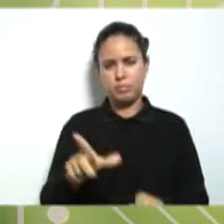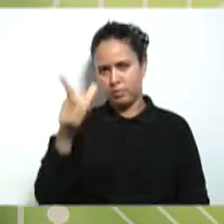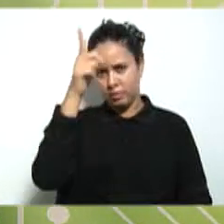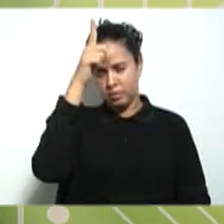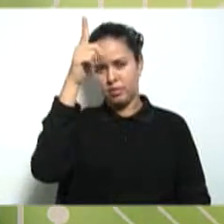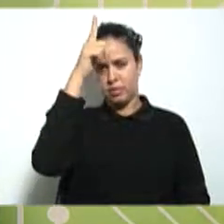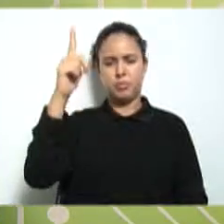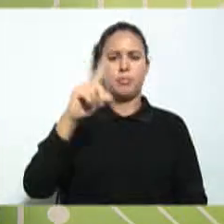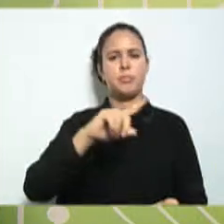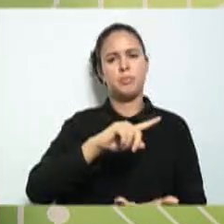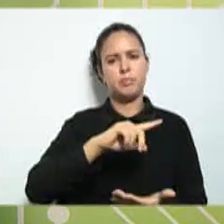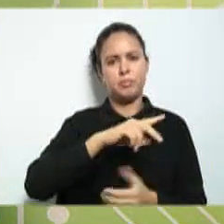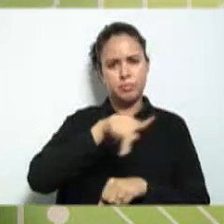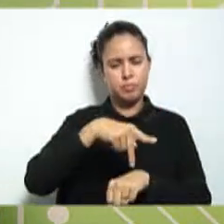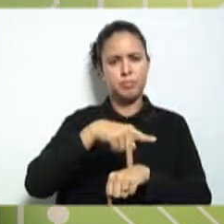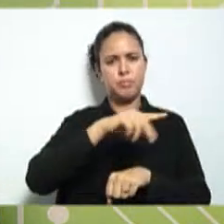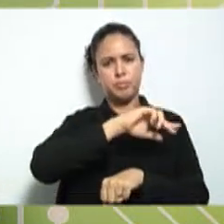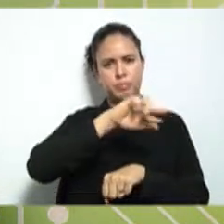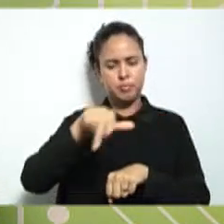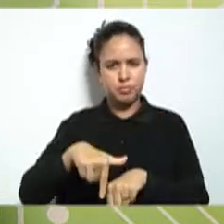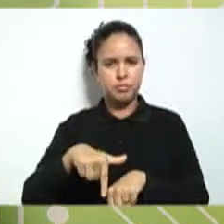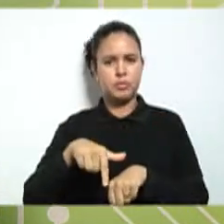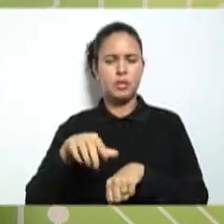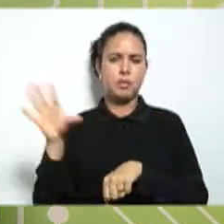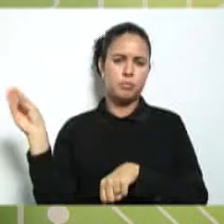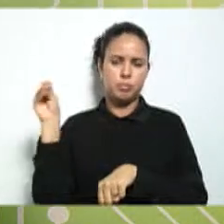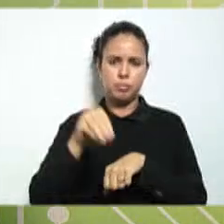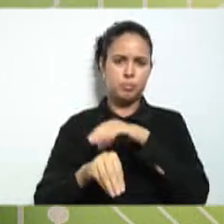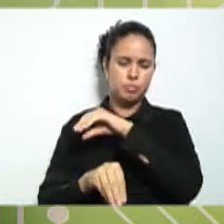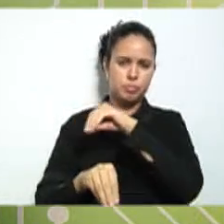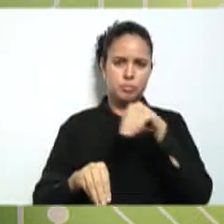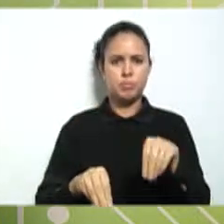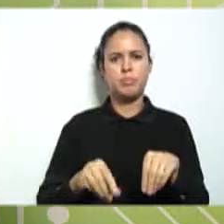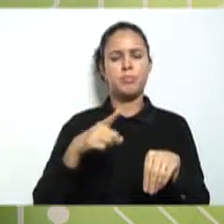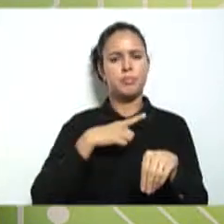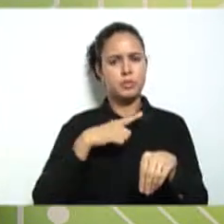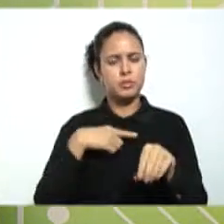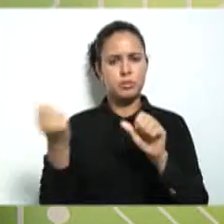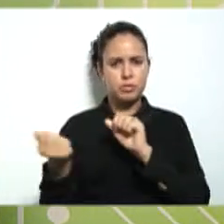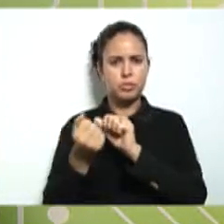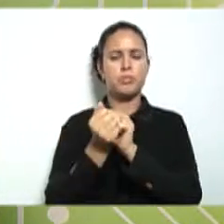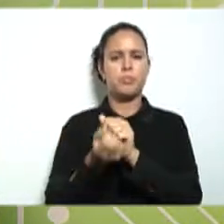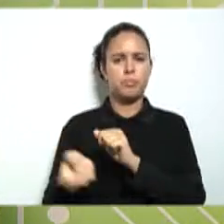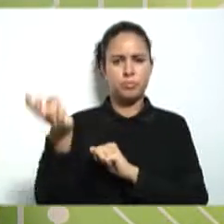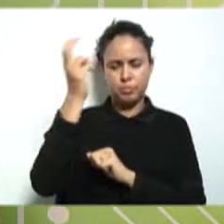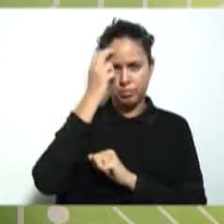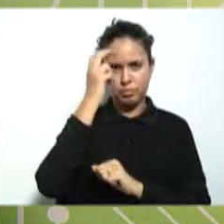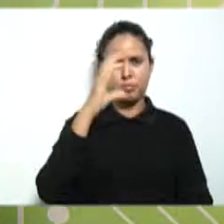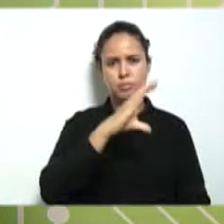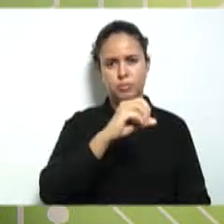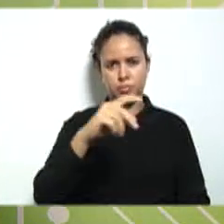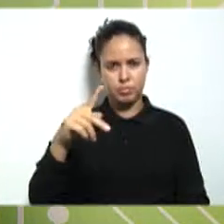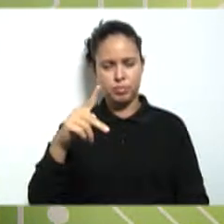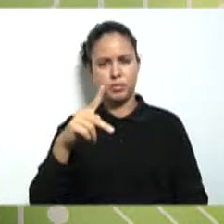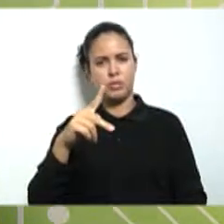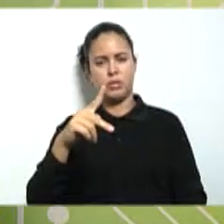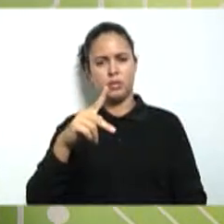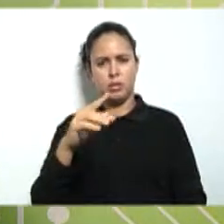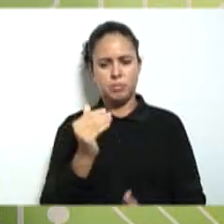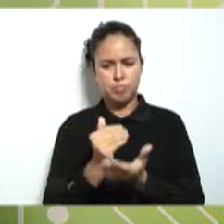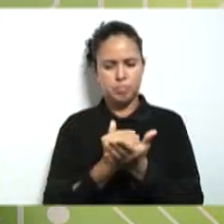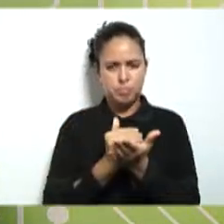esses imigrantes que vieram do Brasil, principalmente da Itália, da Alemanha, eles vão trazer essa cultura do cooperativismo. Isso vai se inserir no